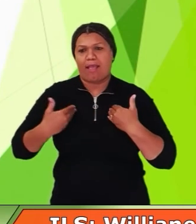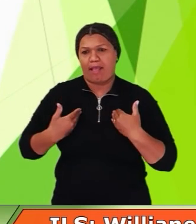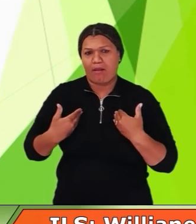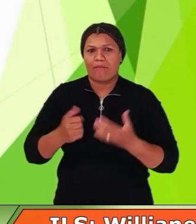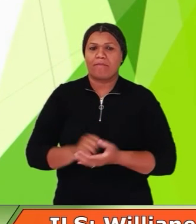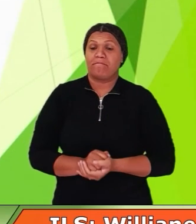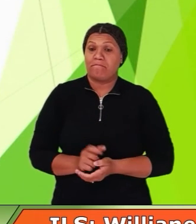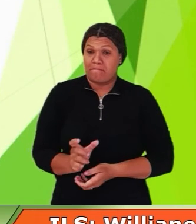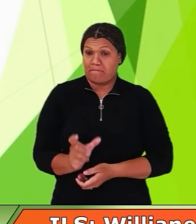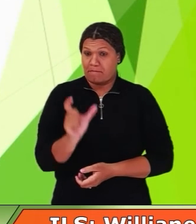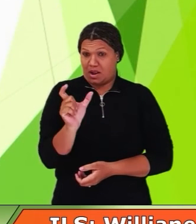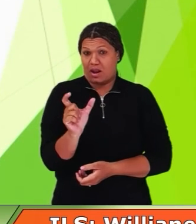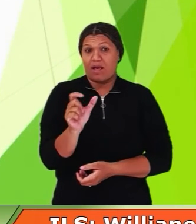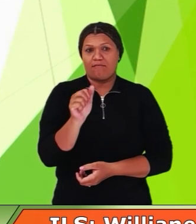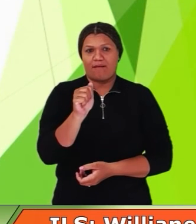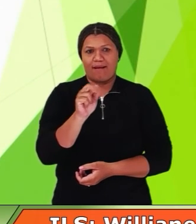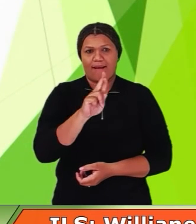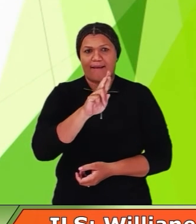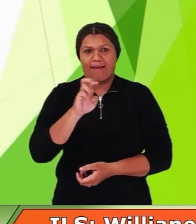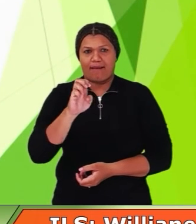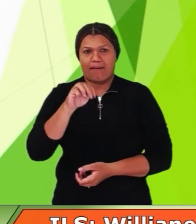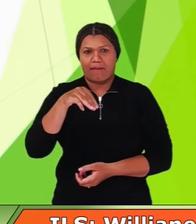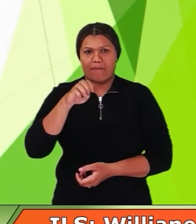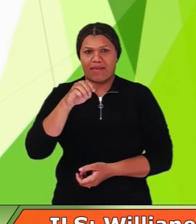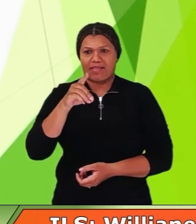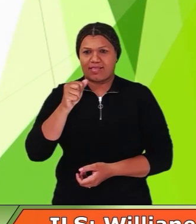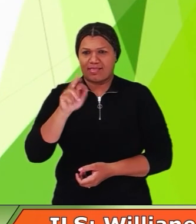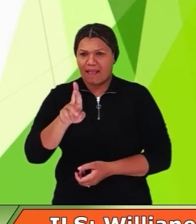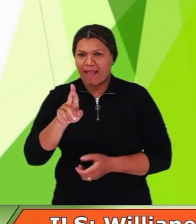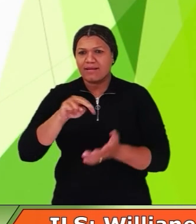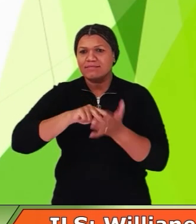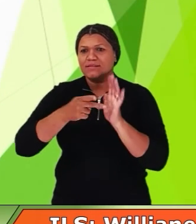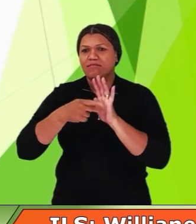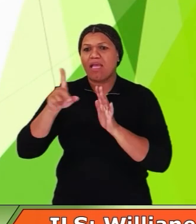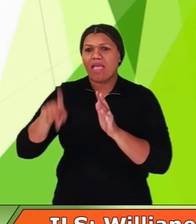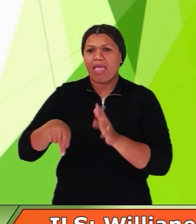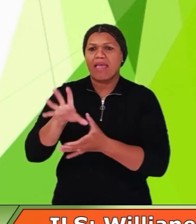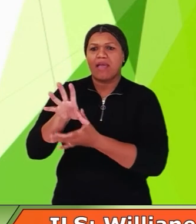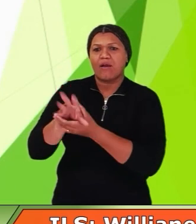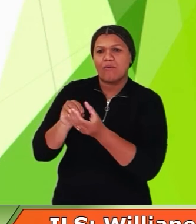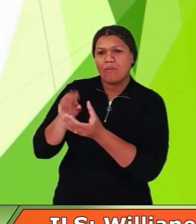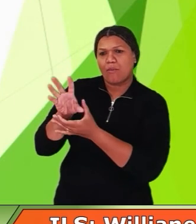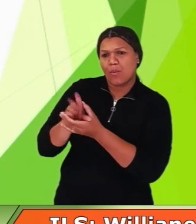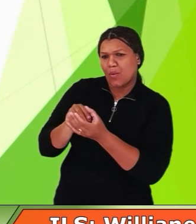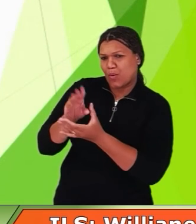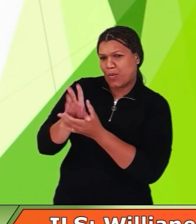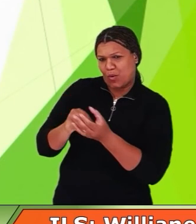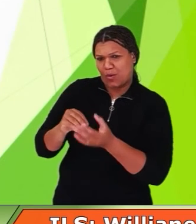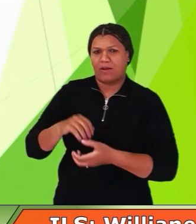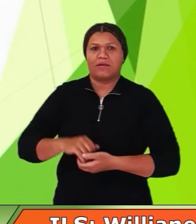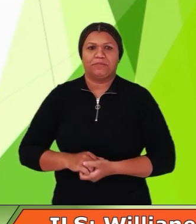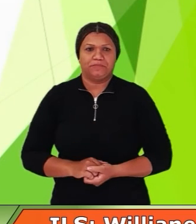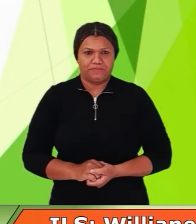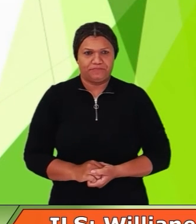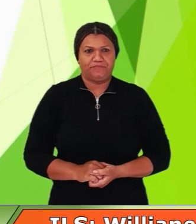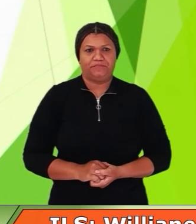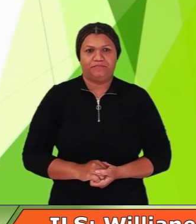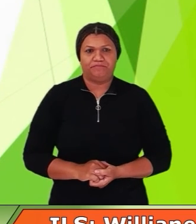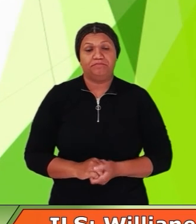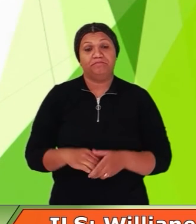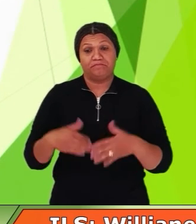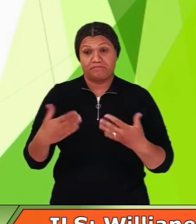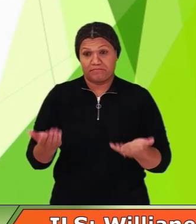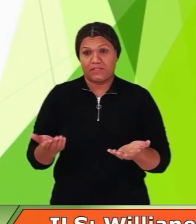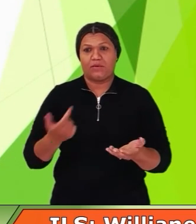palavra remedar é um sinônimo é uma variação para a palavra imitar